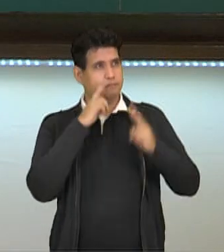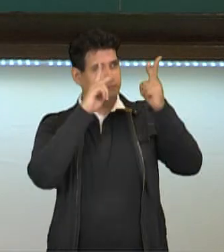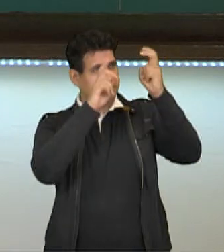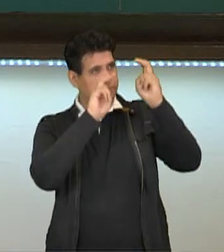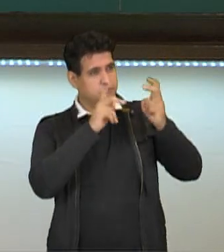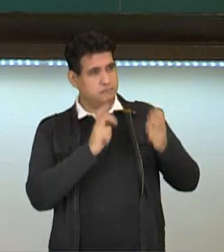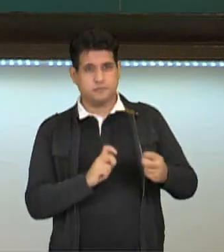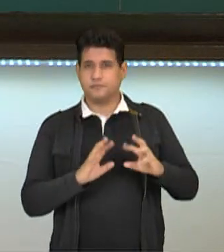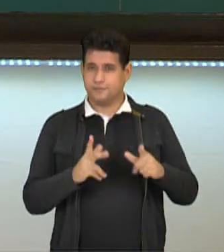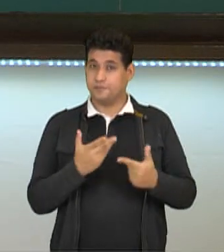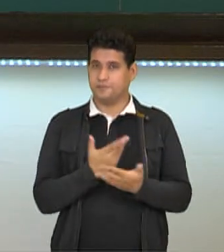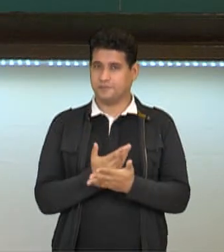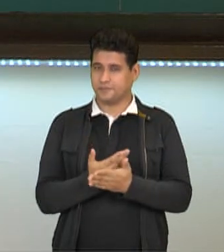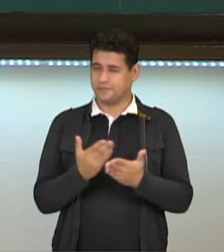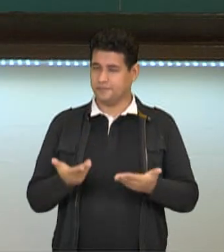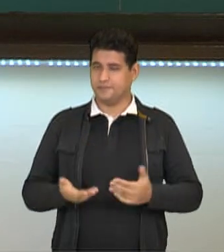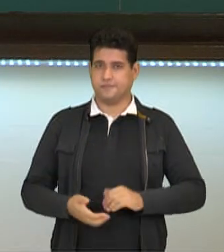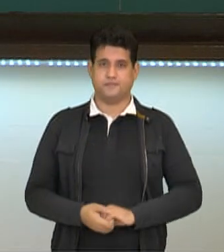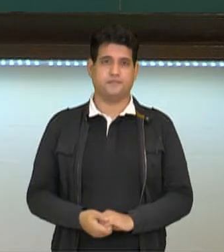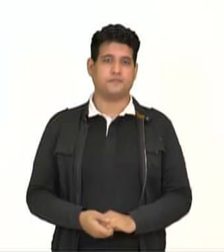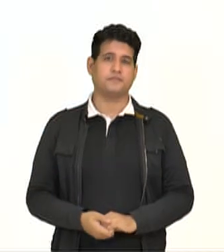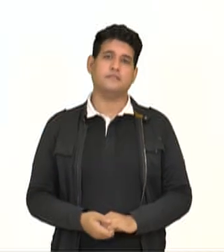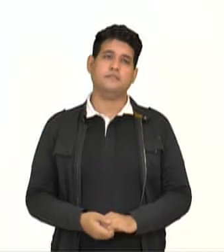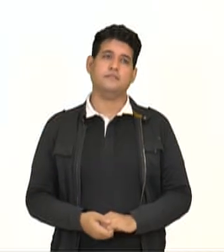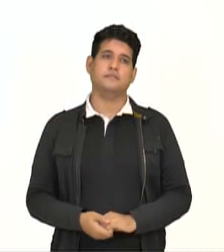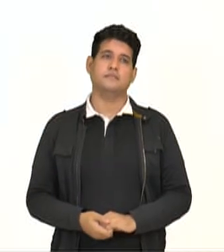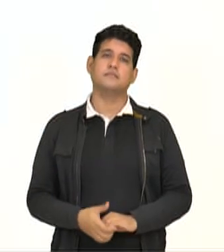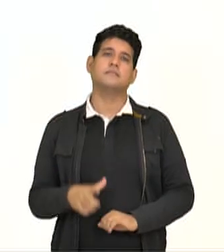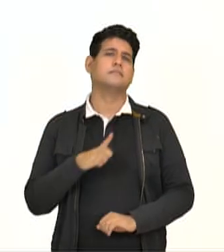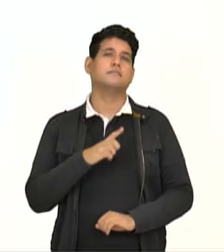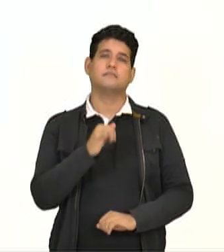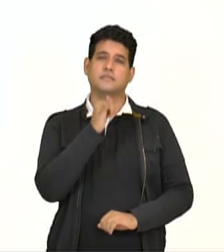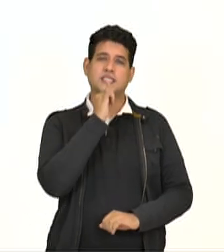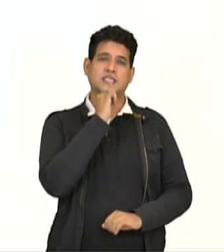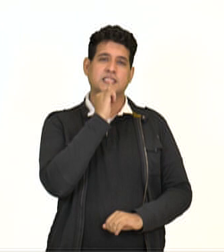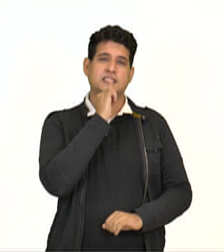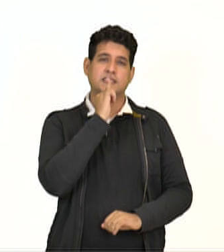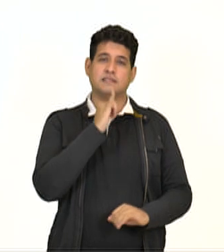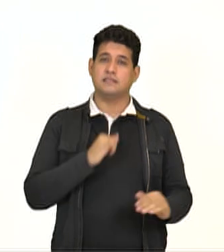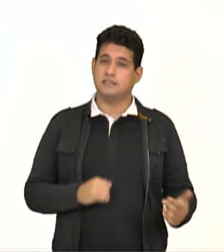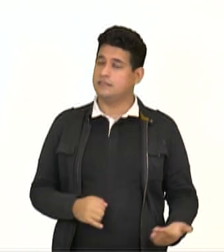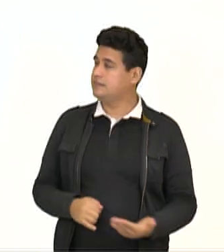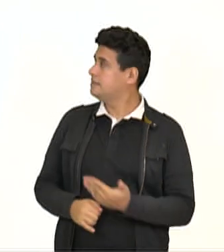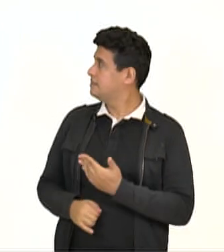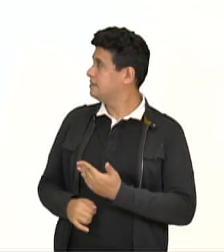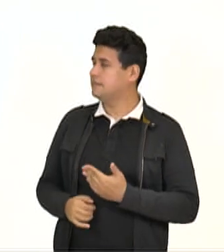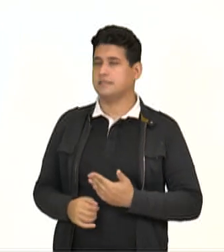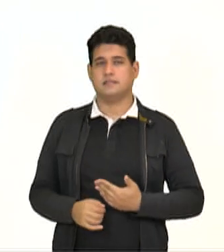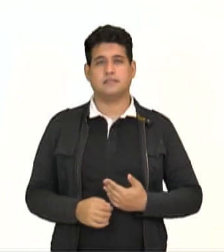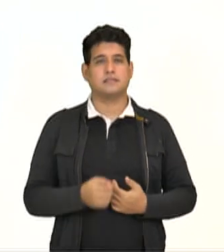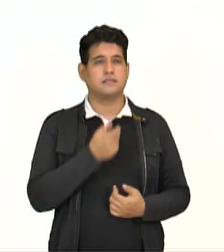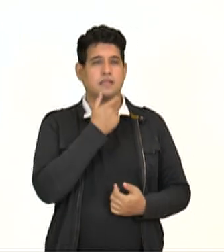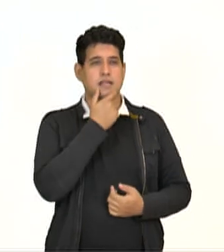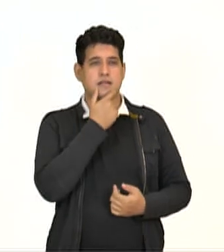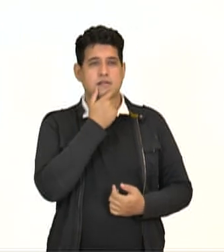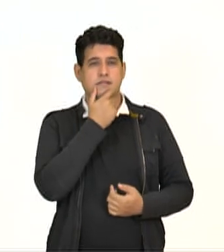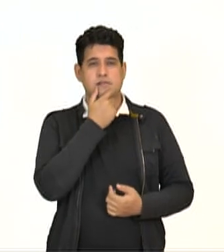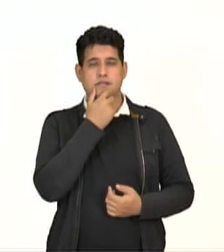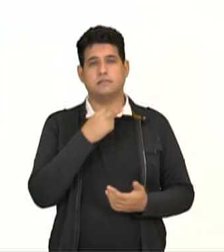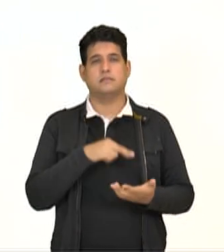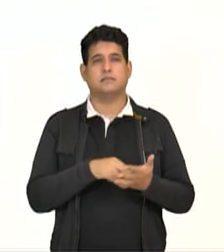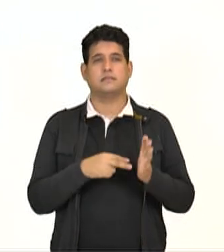isso nessa aula agora. Temos aqui um exemplo de uma citação. Em inglês nós